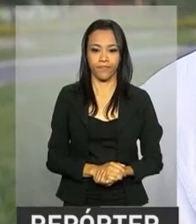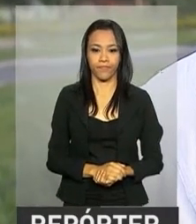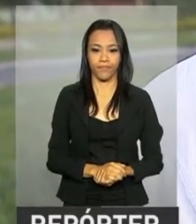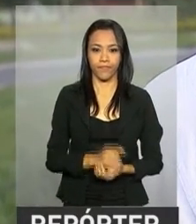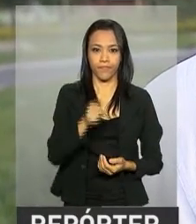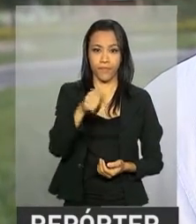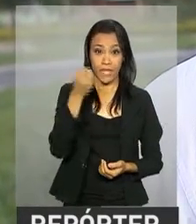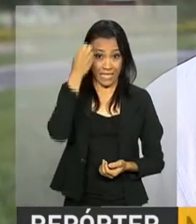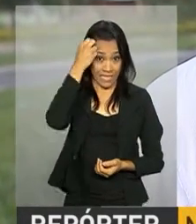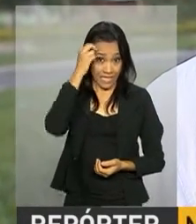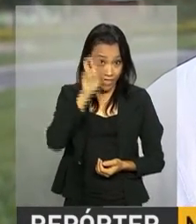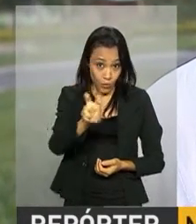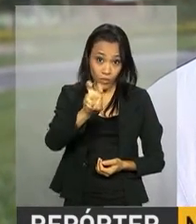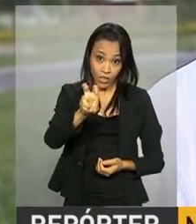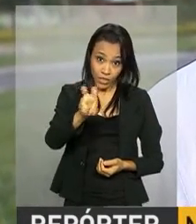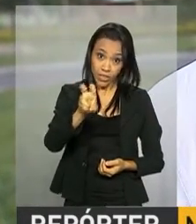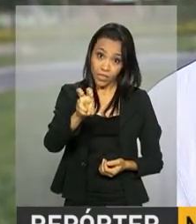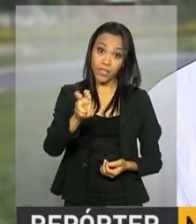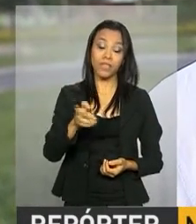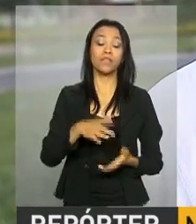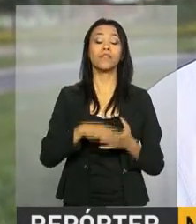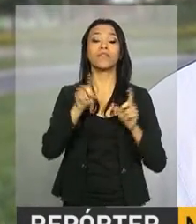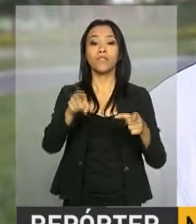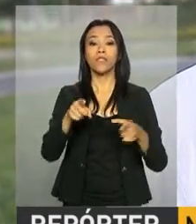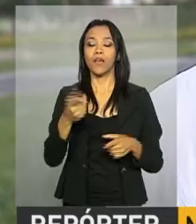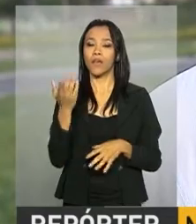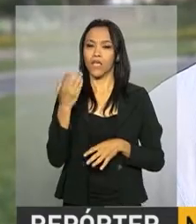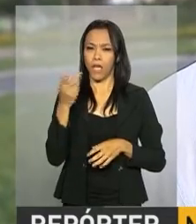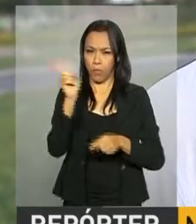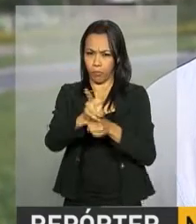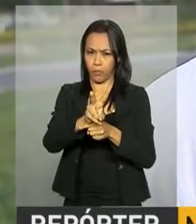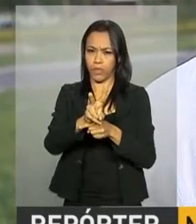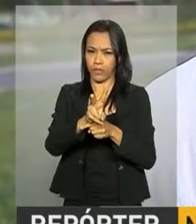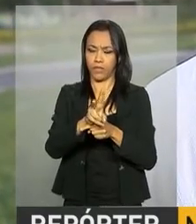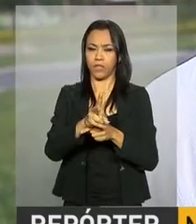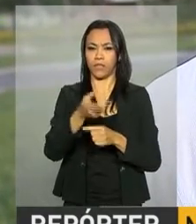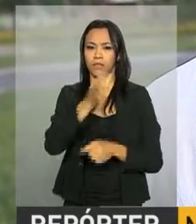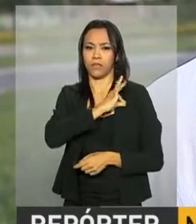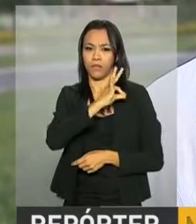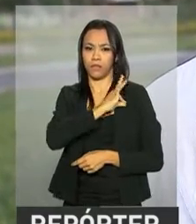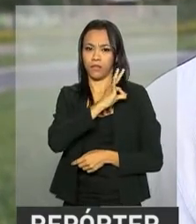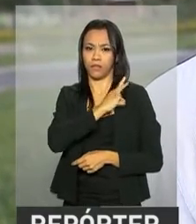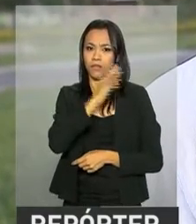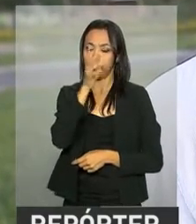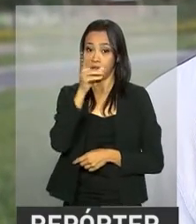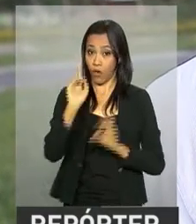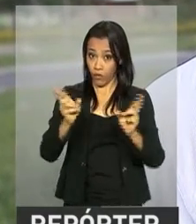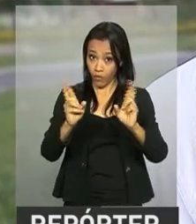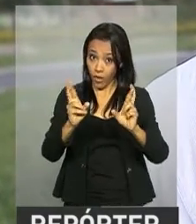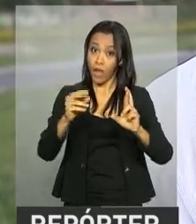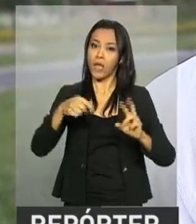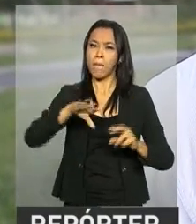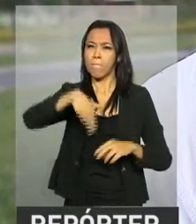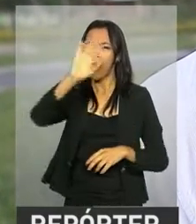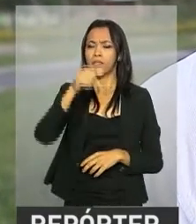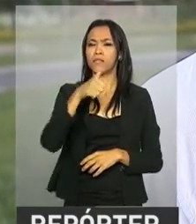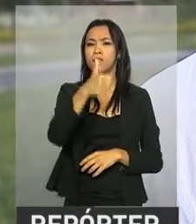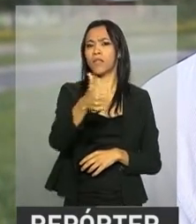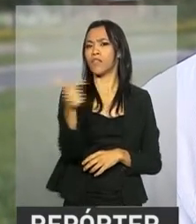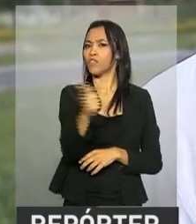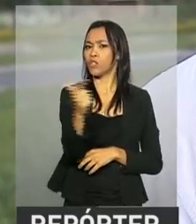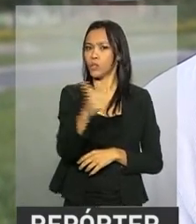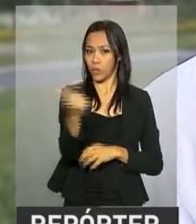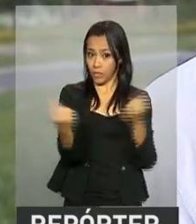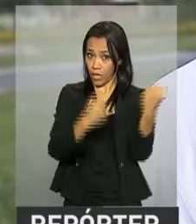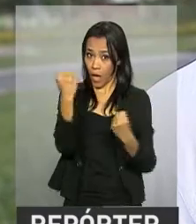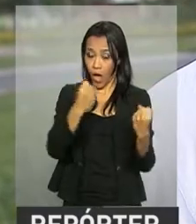Nos 5 dias da Operação Proclamação da República, a Polícia Rodoviária Federal fiscalizou mais de 122 mil veículos e fez mais